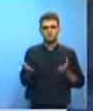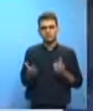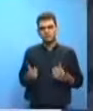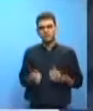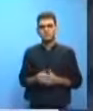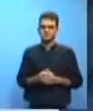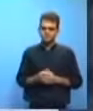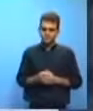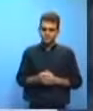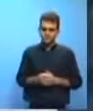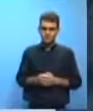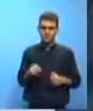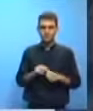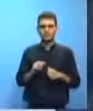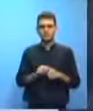casa.